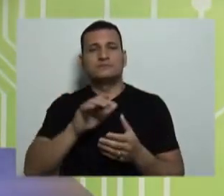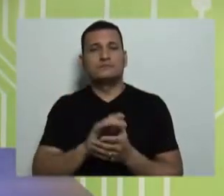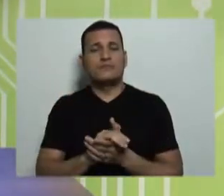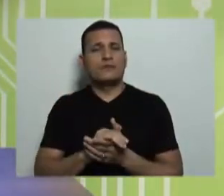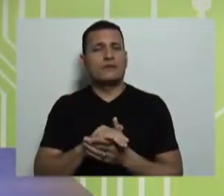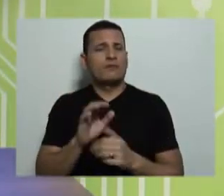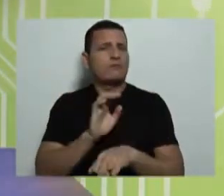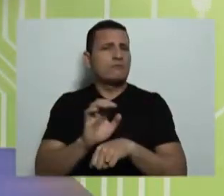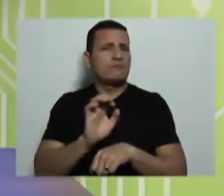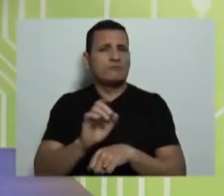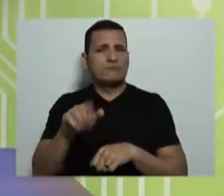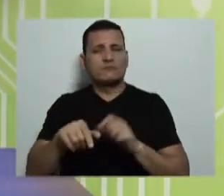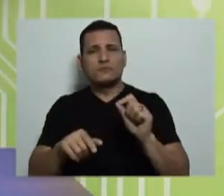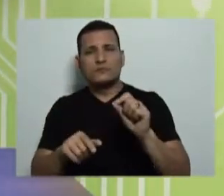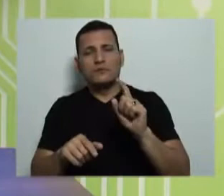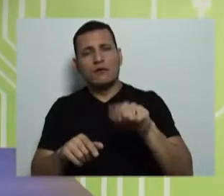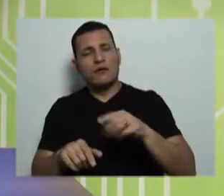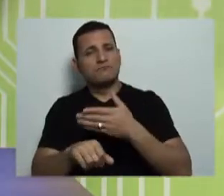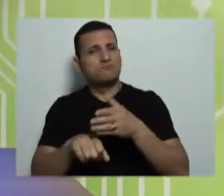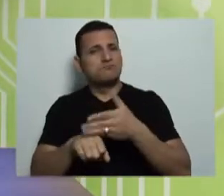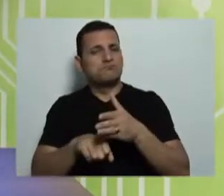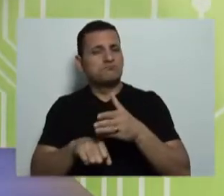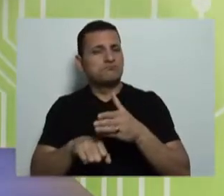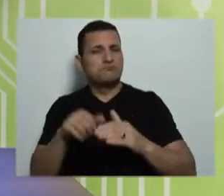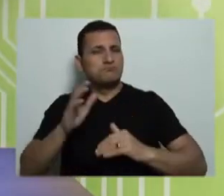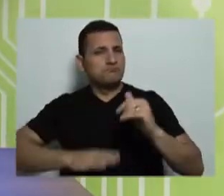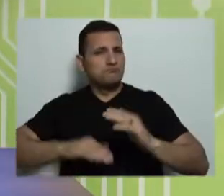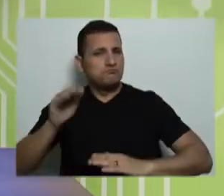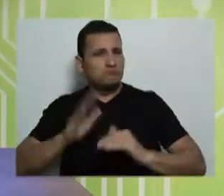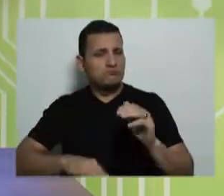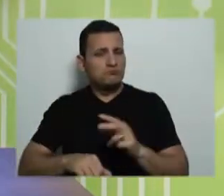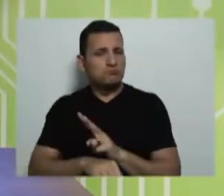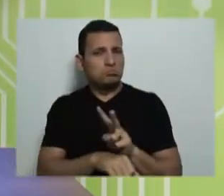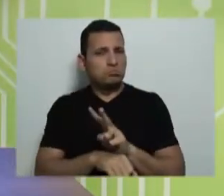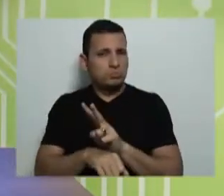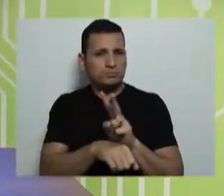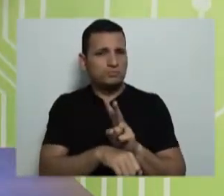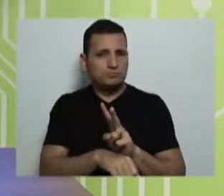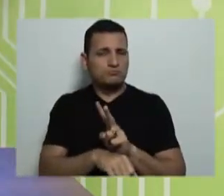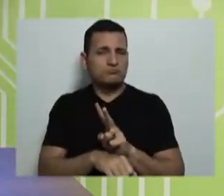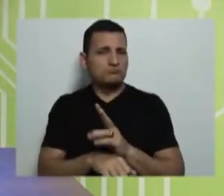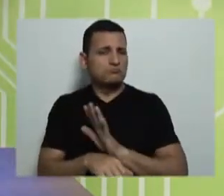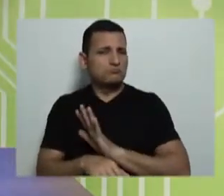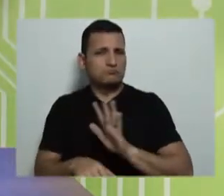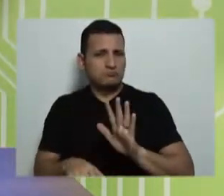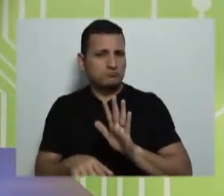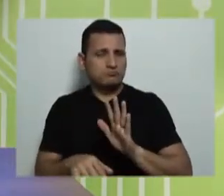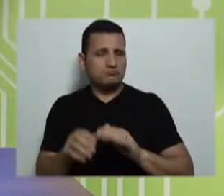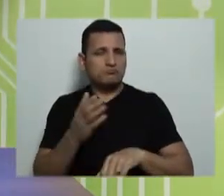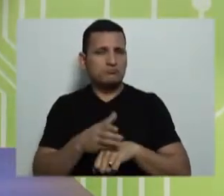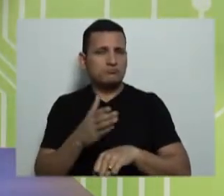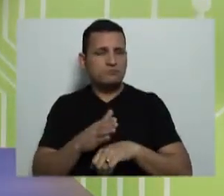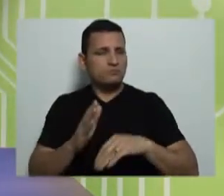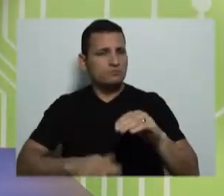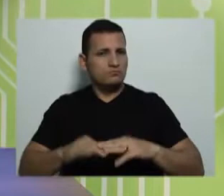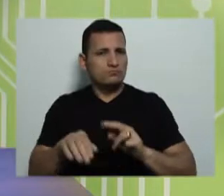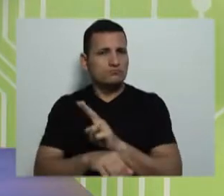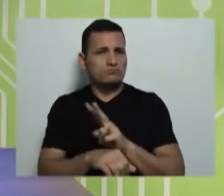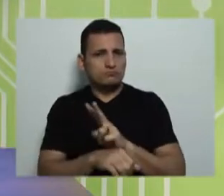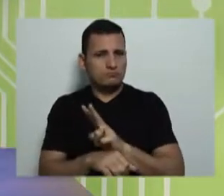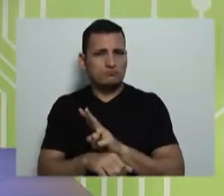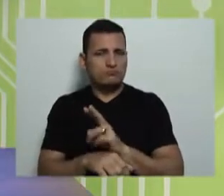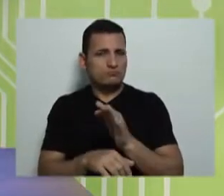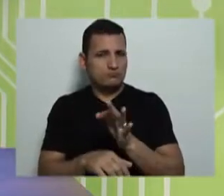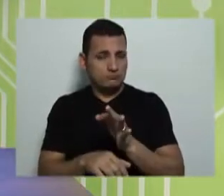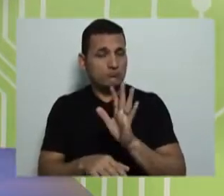uma espécie de prática profissional supervisionada. É apenas uma espécie. Prática profissional supervisionada é gênero,